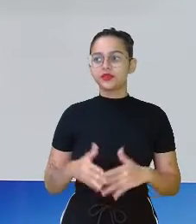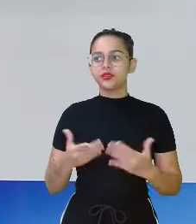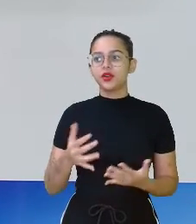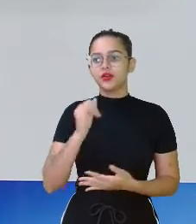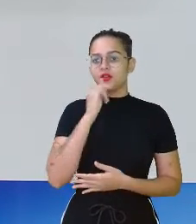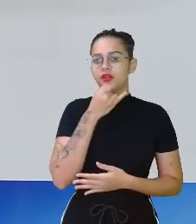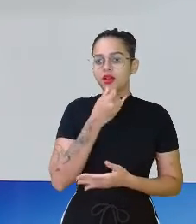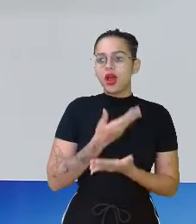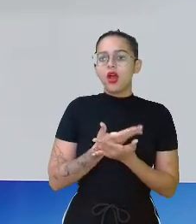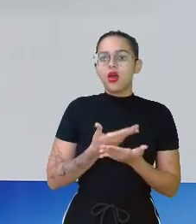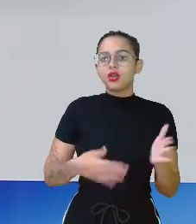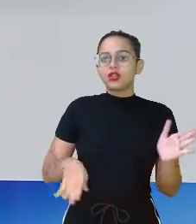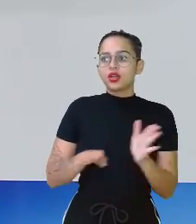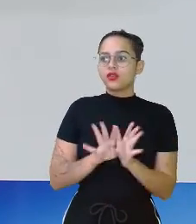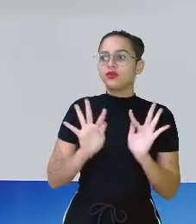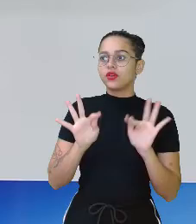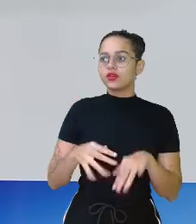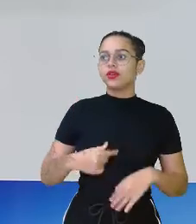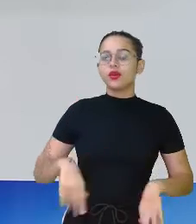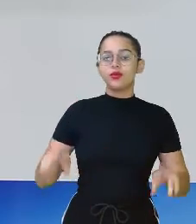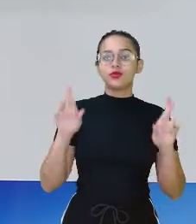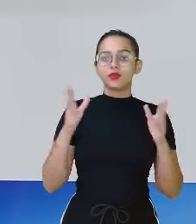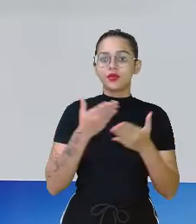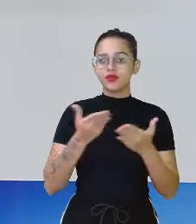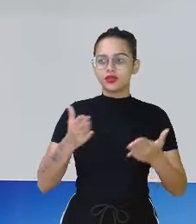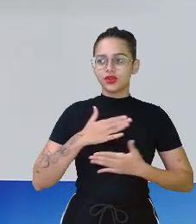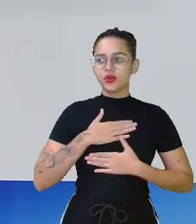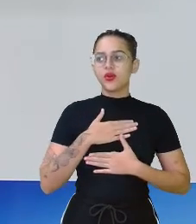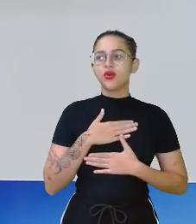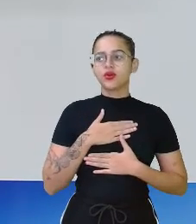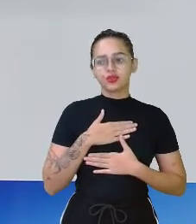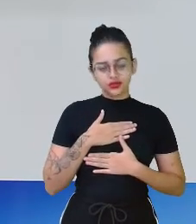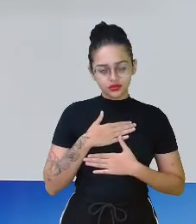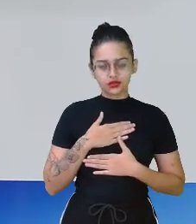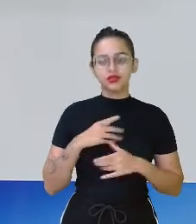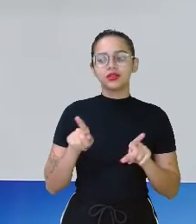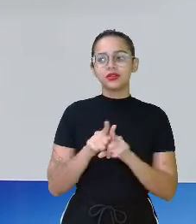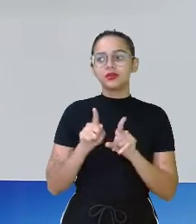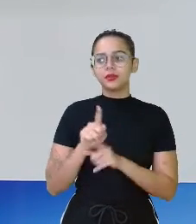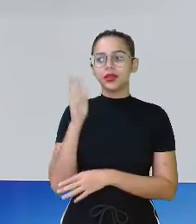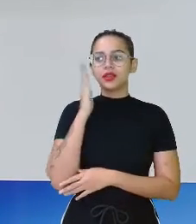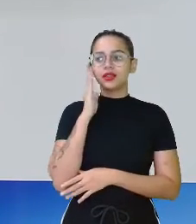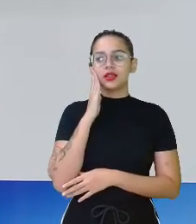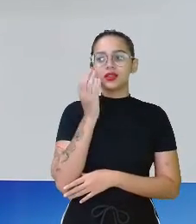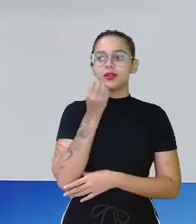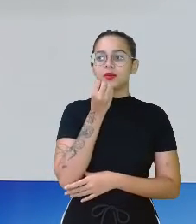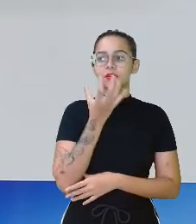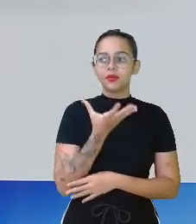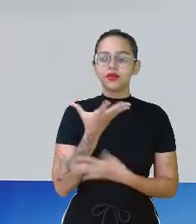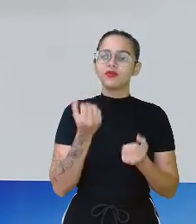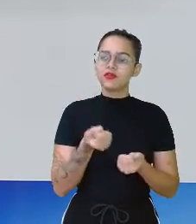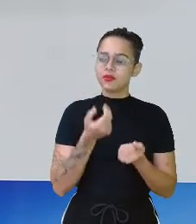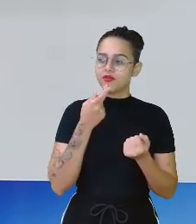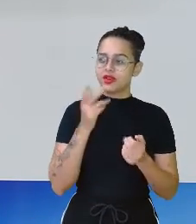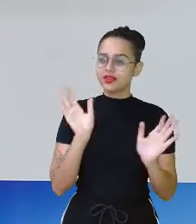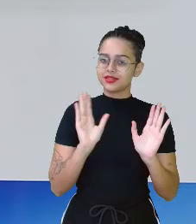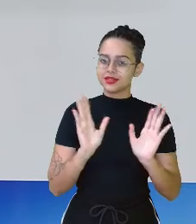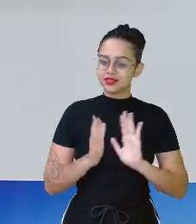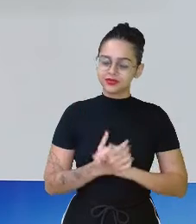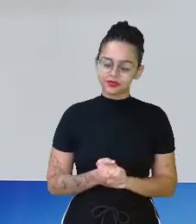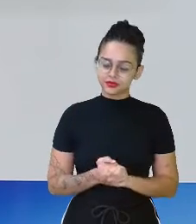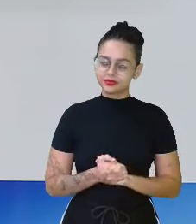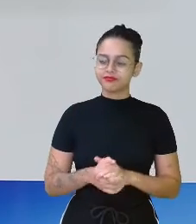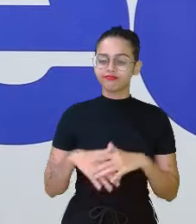aula está chegando ao final. Eu espero que vocês tenham gostado e tenham entendido bem. Vamos nos despedir, Gini?